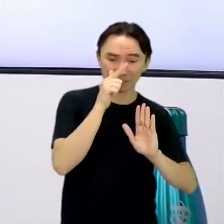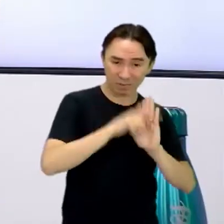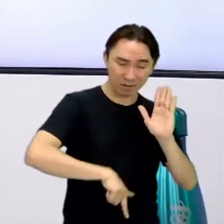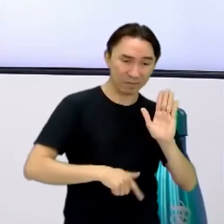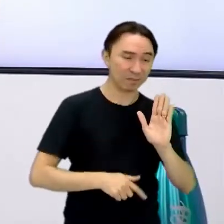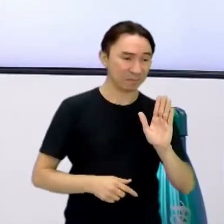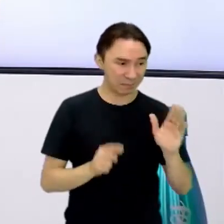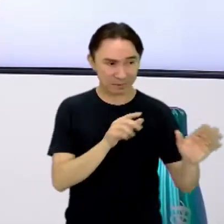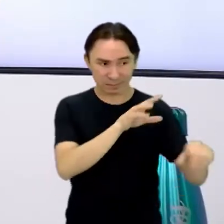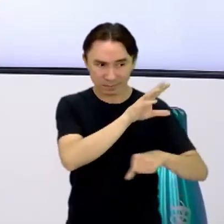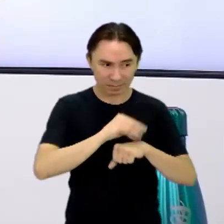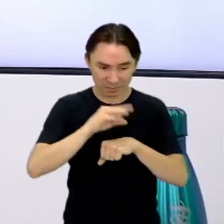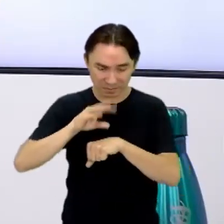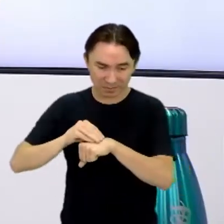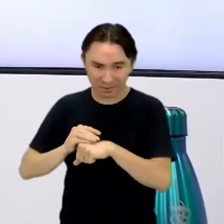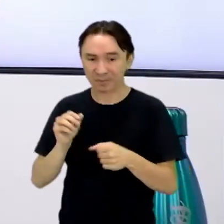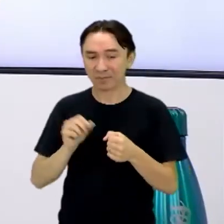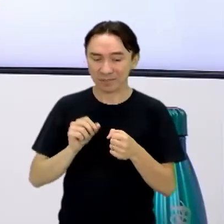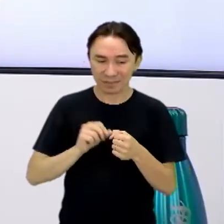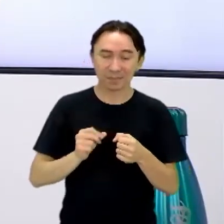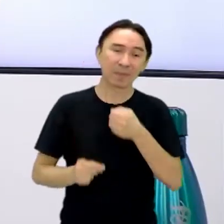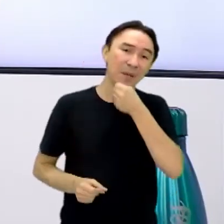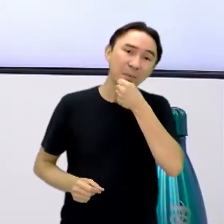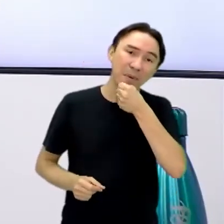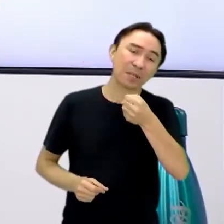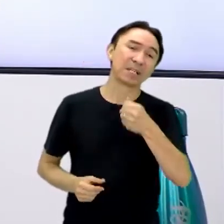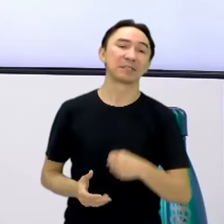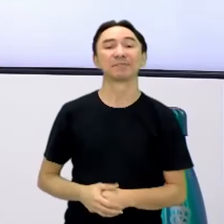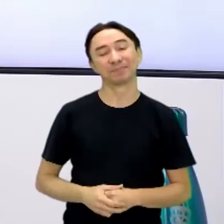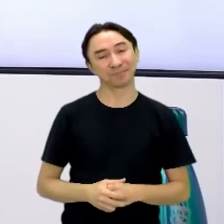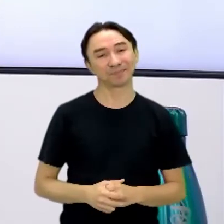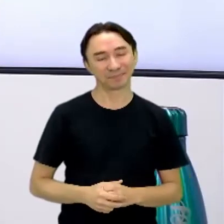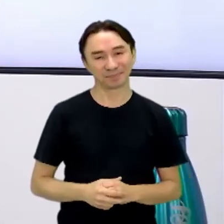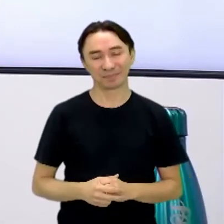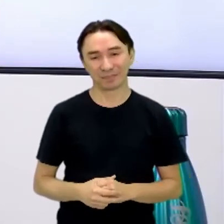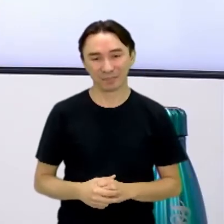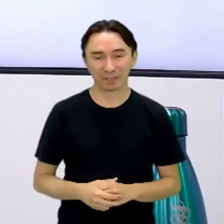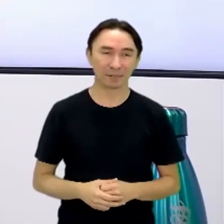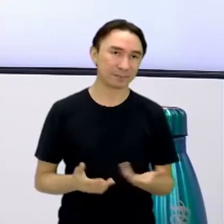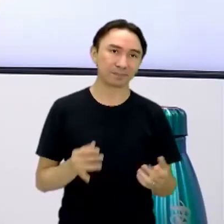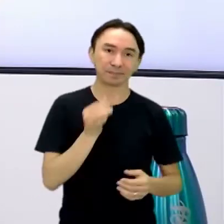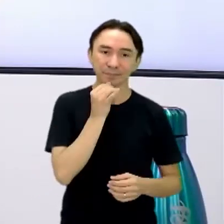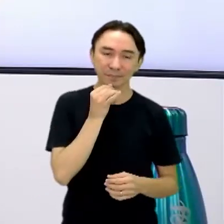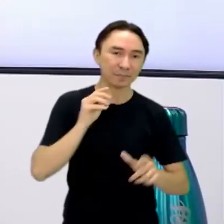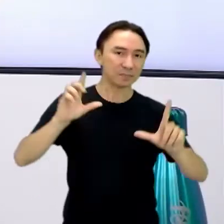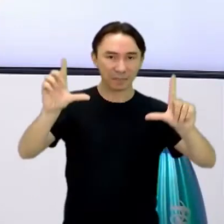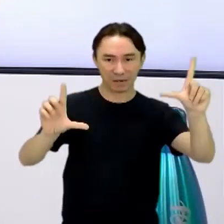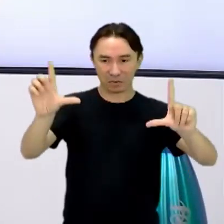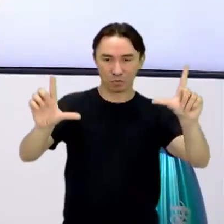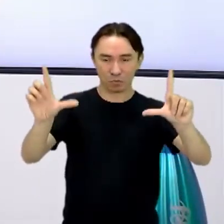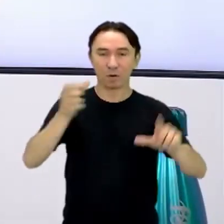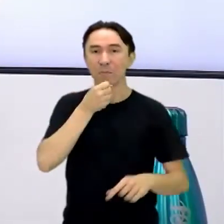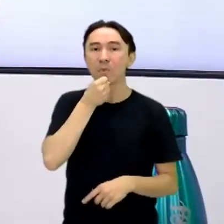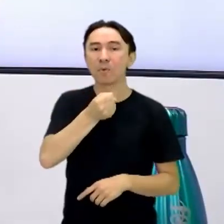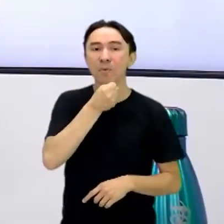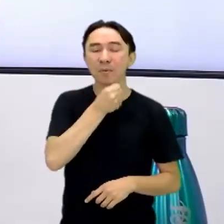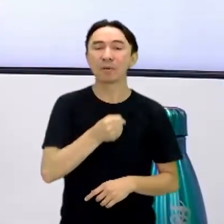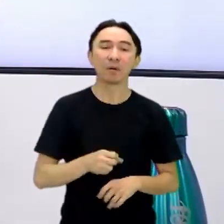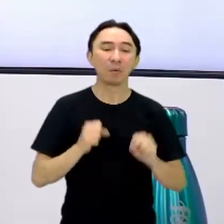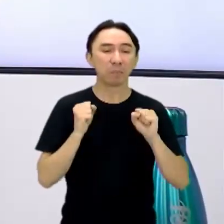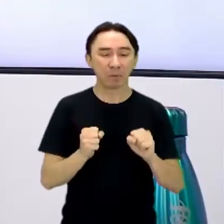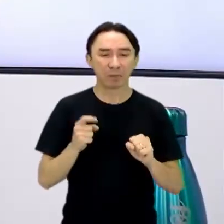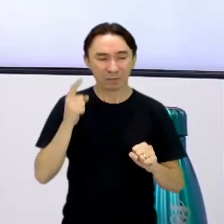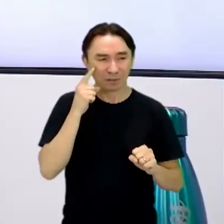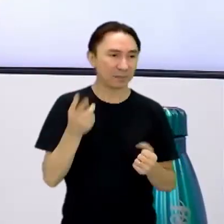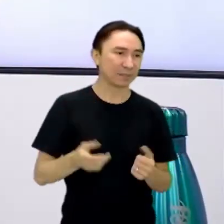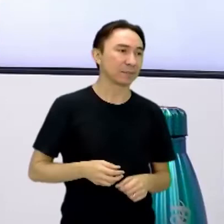reportagem. E aí, então, se a gente pensar numa reportagem televisionada, a gente pode colocar alguns trechos dessa entrevista, né?